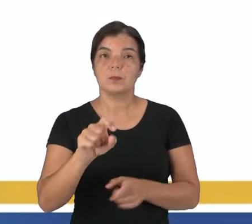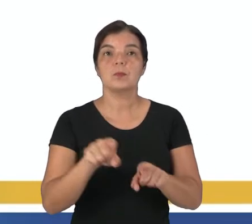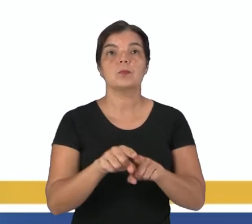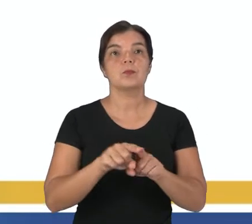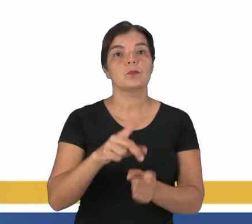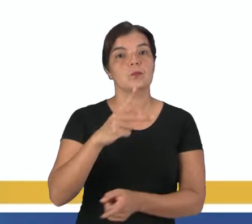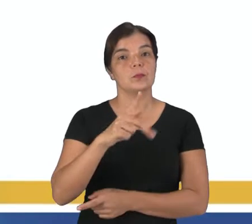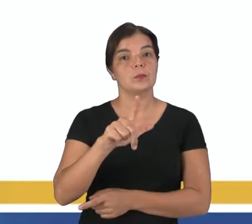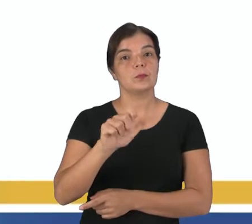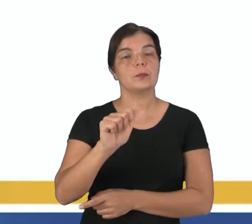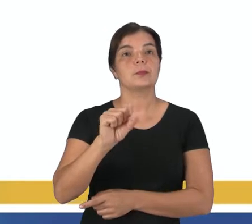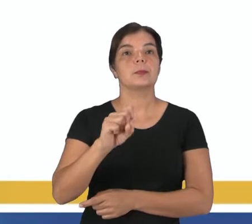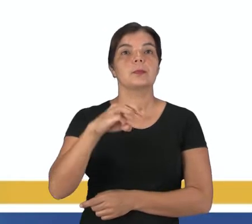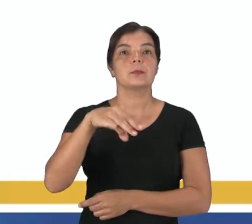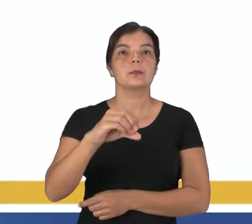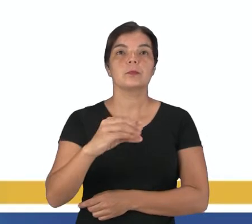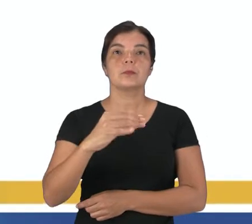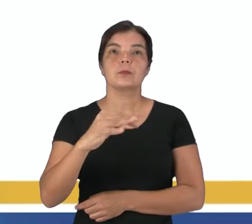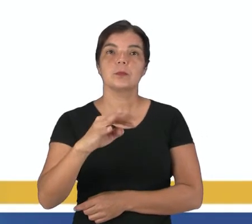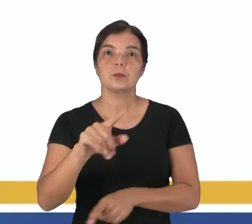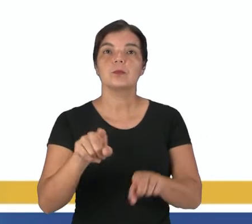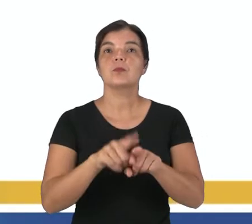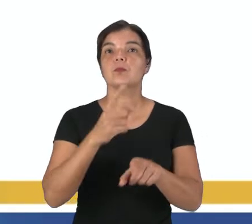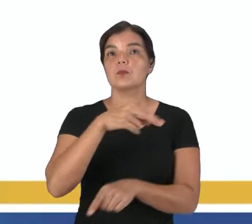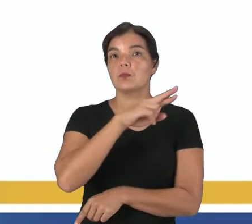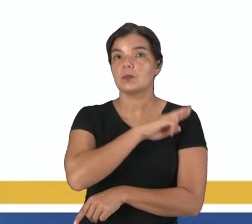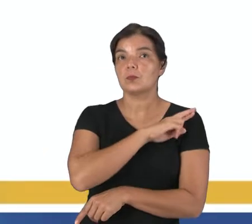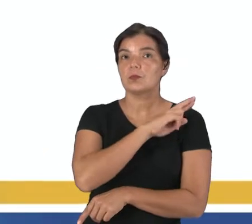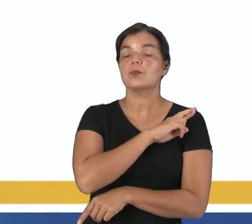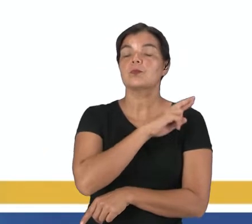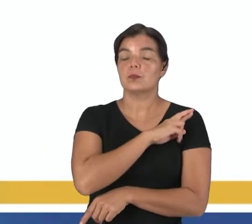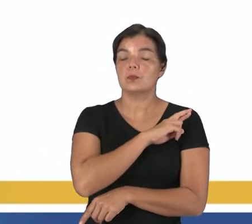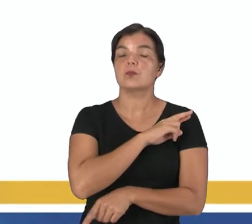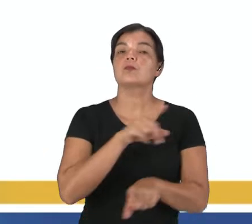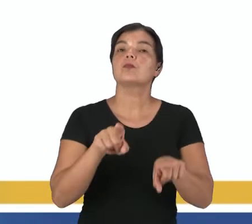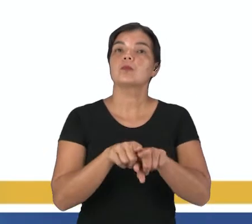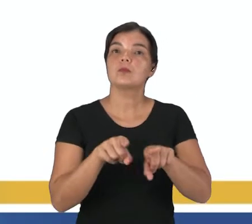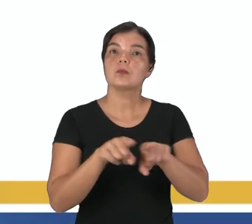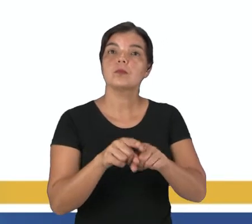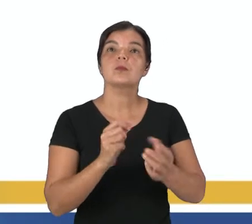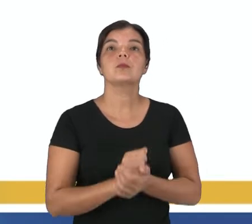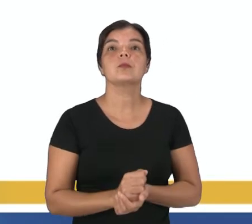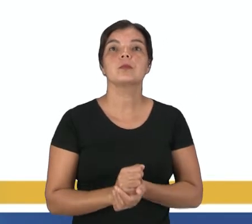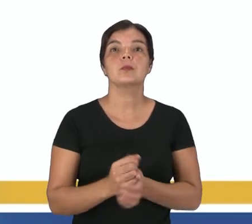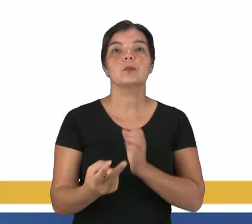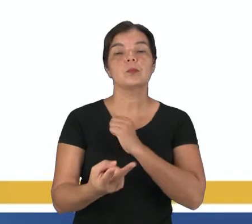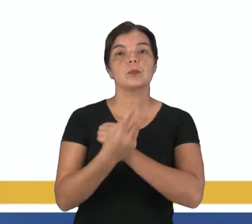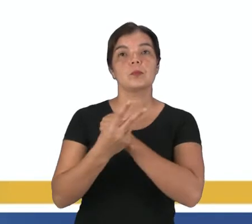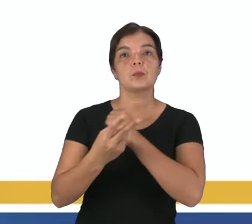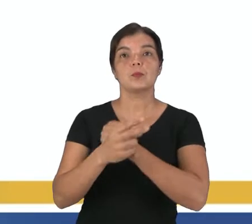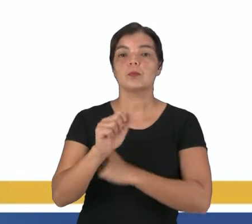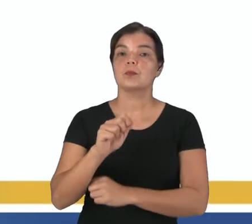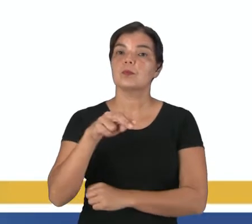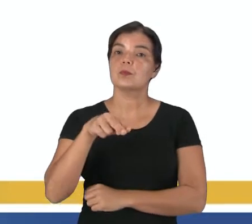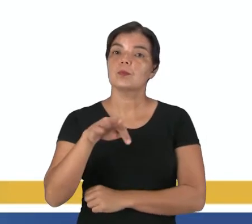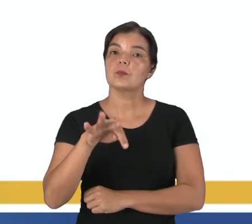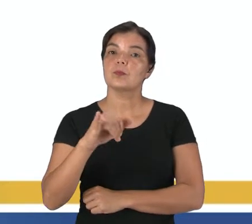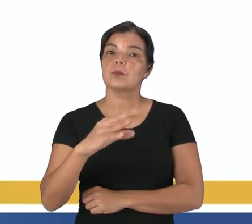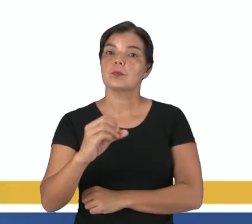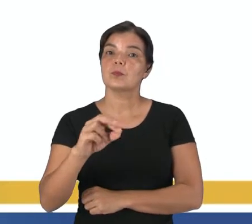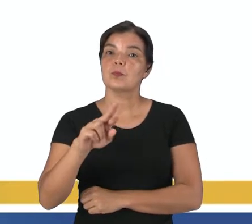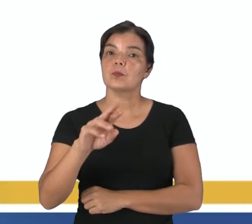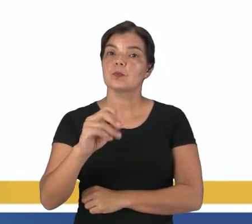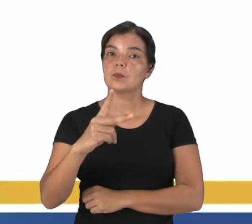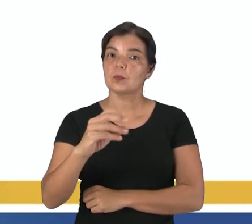como plasmócitos, eles são linfócitos mais maduros, né? E são responsáveis pela produção